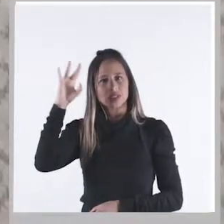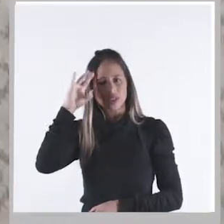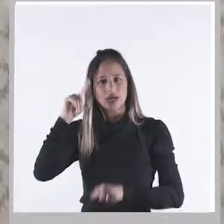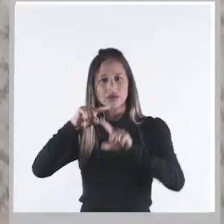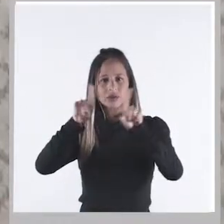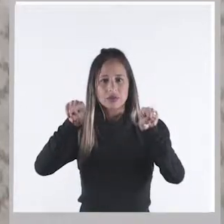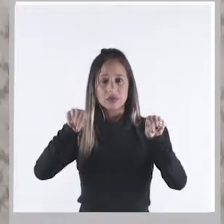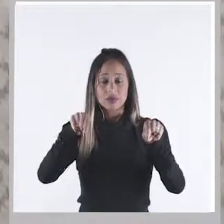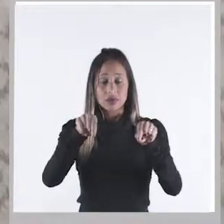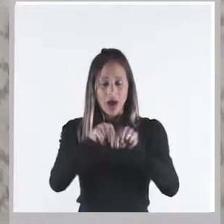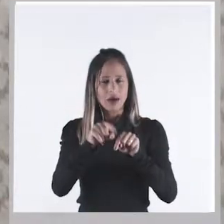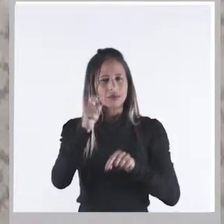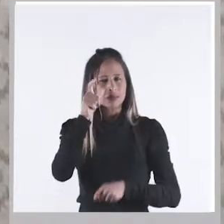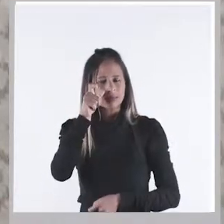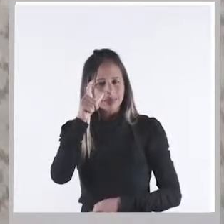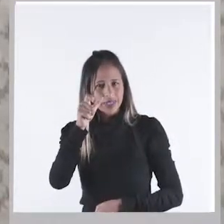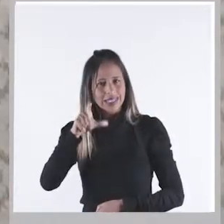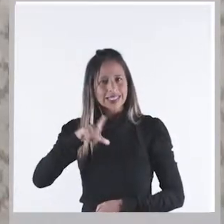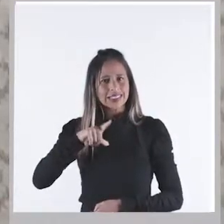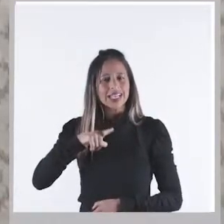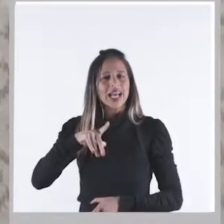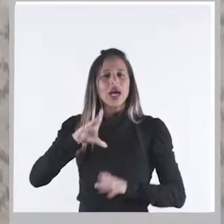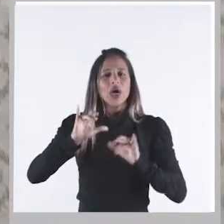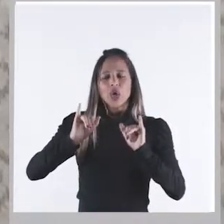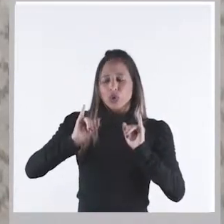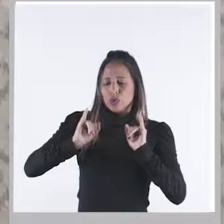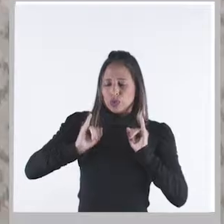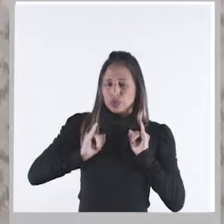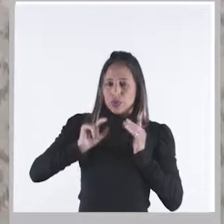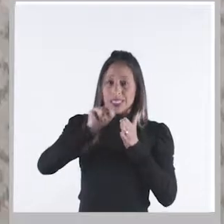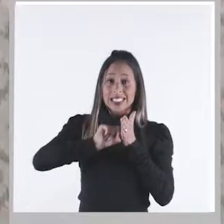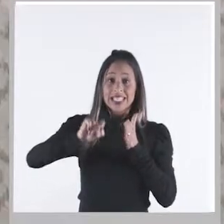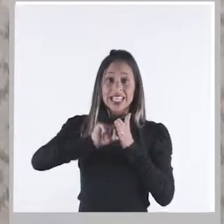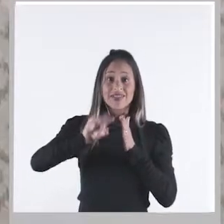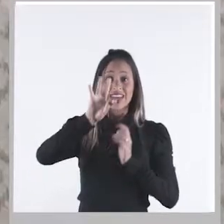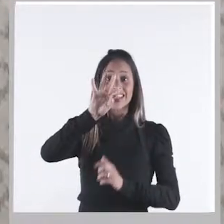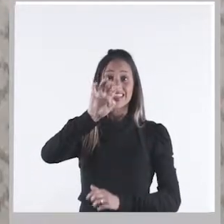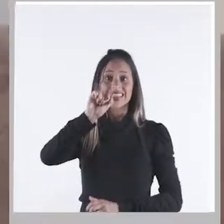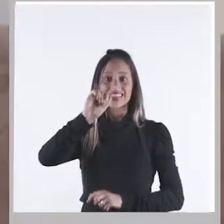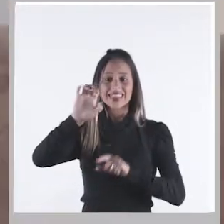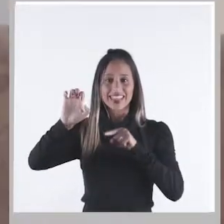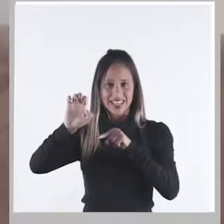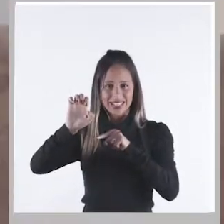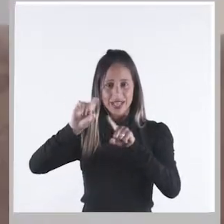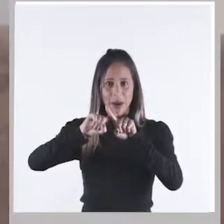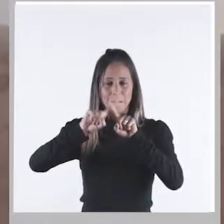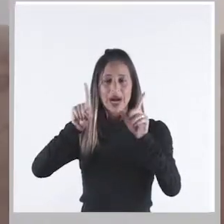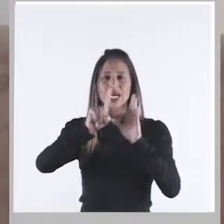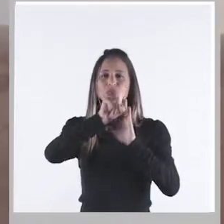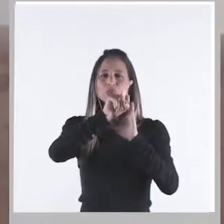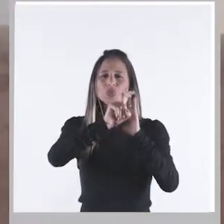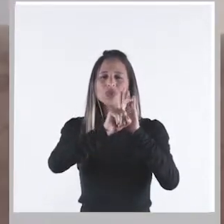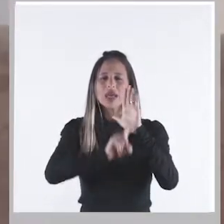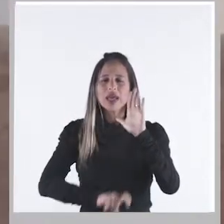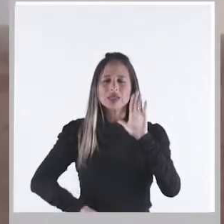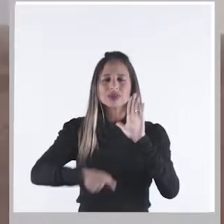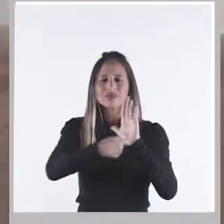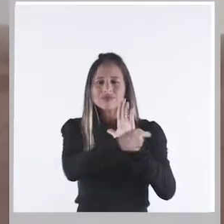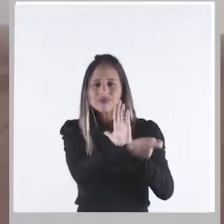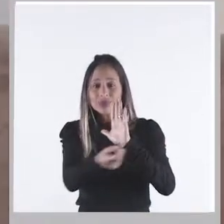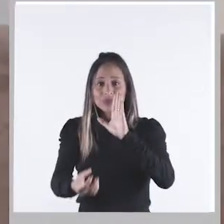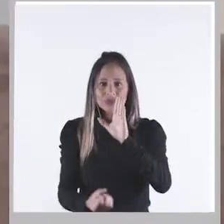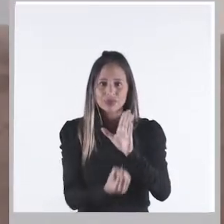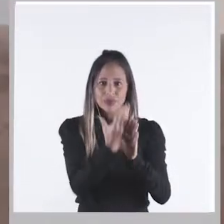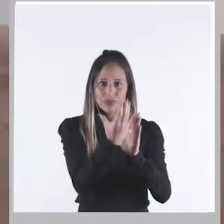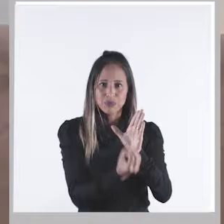espaço interessante para ter sossego para escrever a tese. Mas os textos começaram a